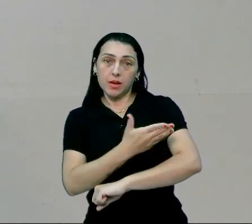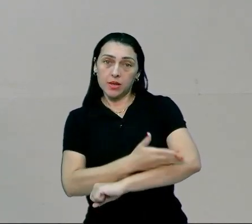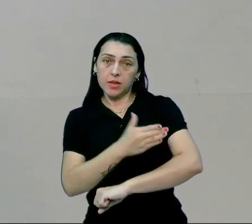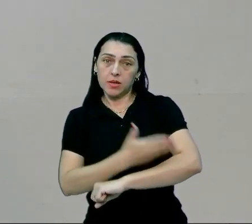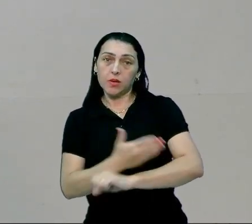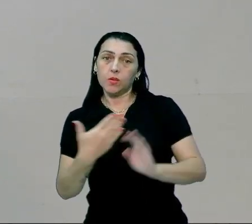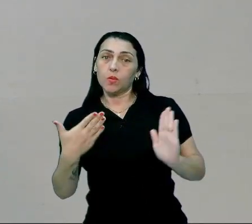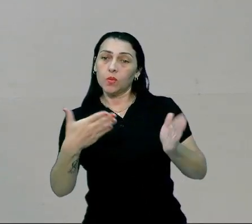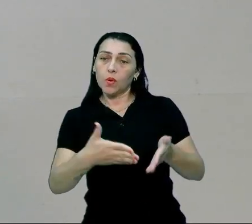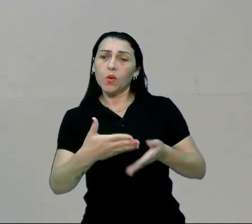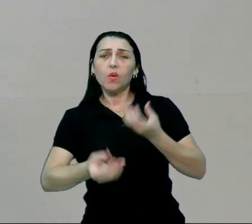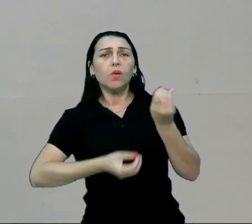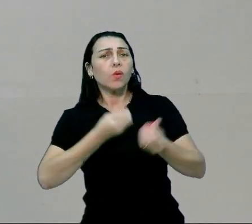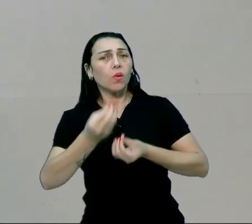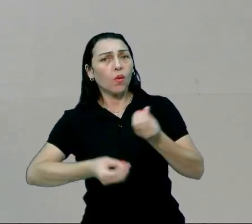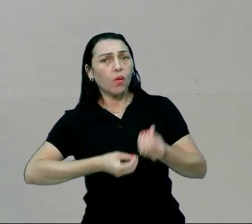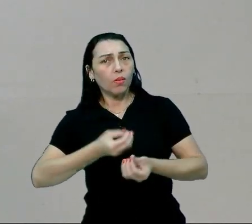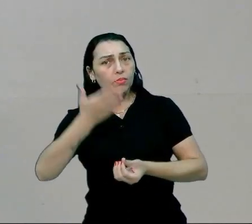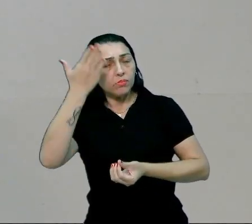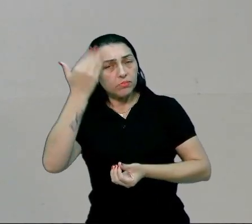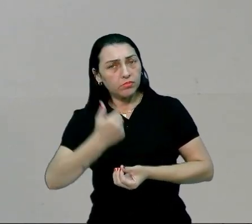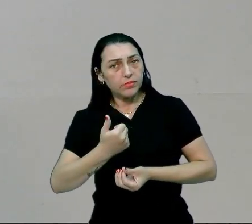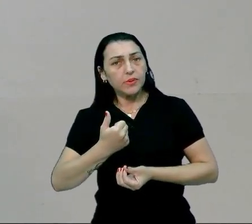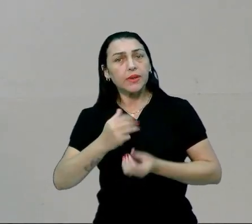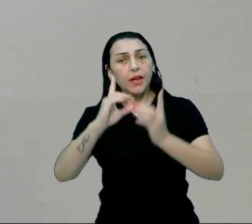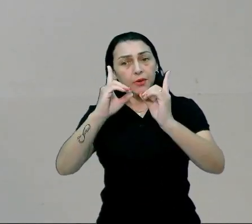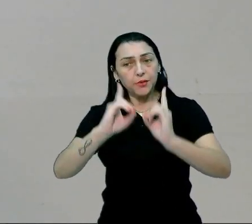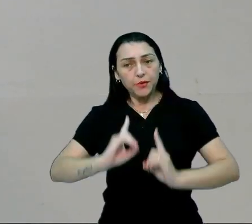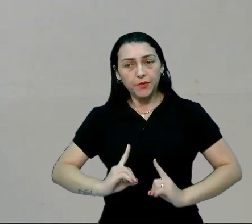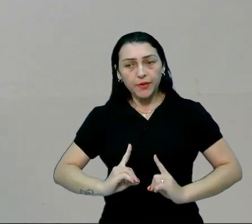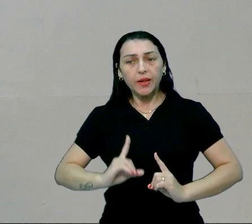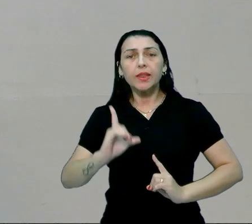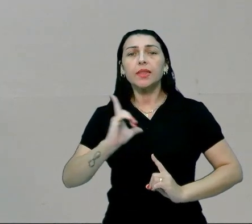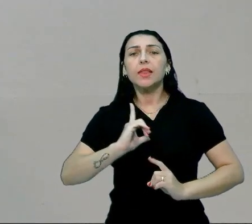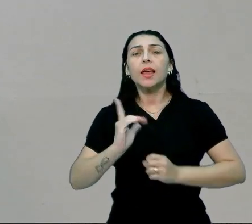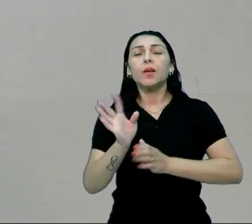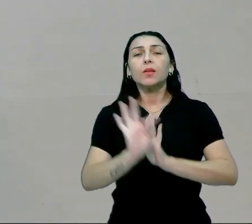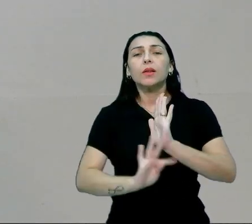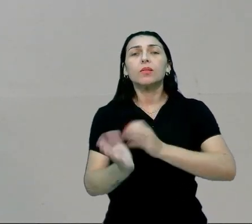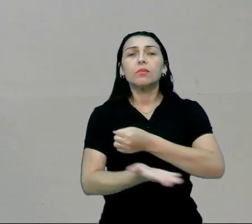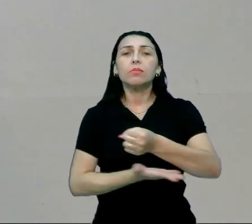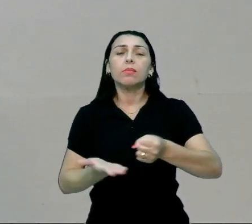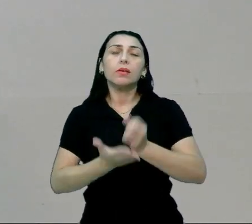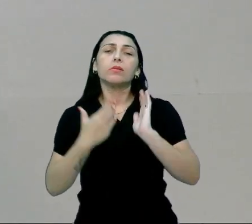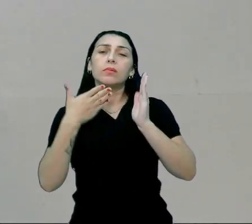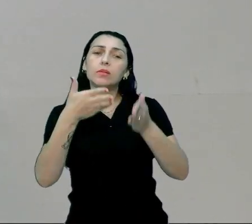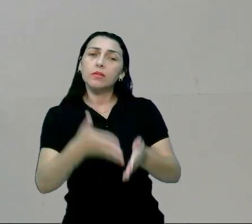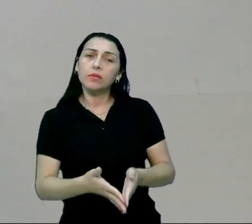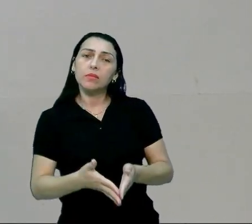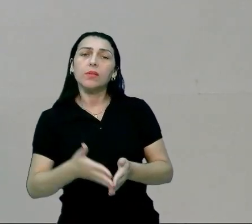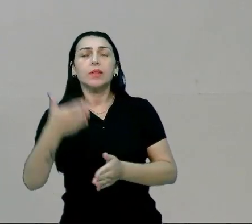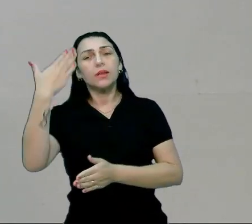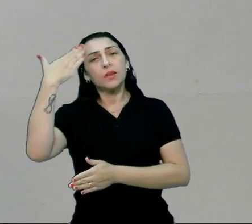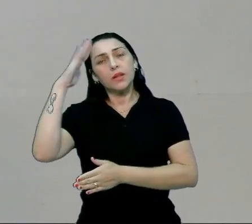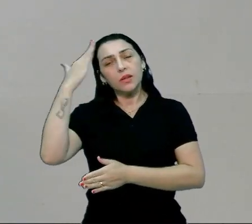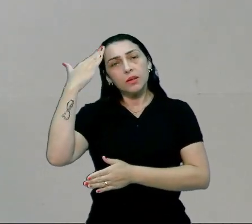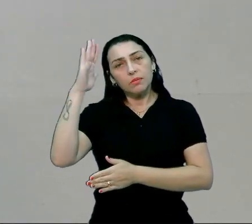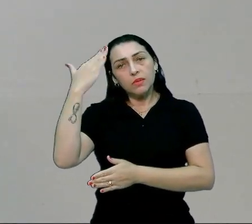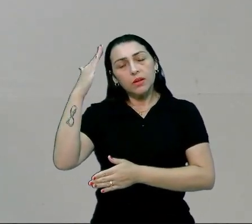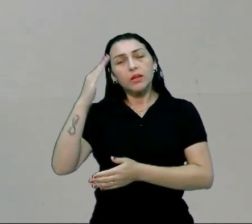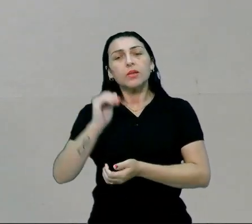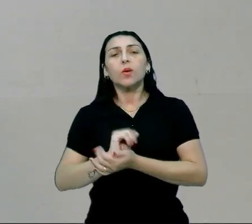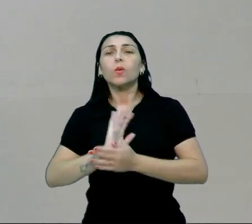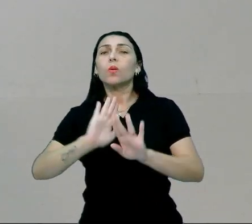com o direcionamento. Como é que a gente está abordando o aspecto da deficiência e a gente tem o texto base com esse direcionamento, com essa compreensão